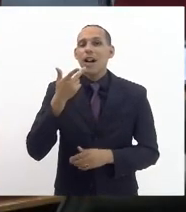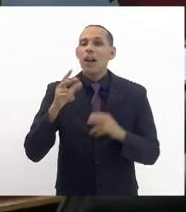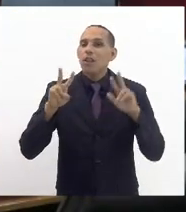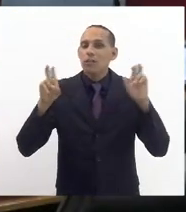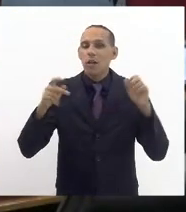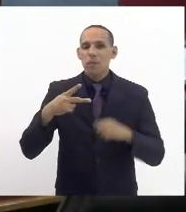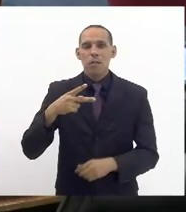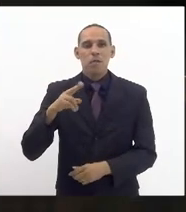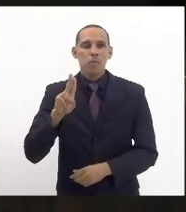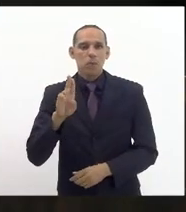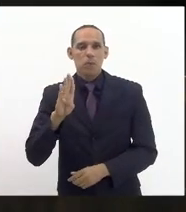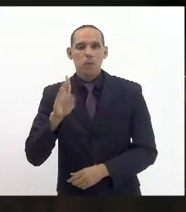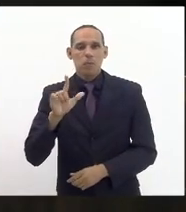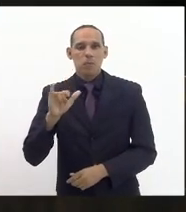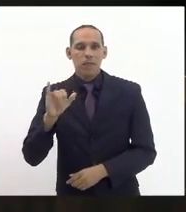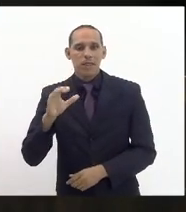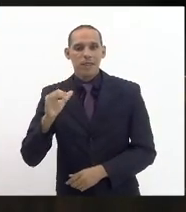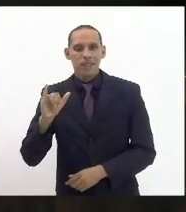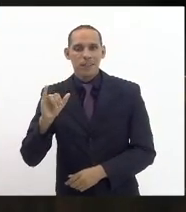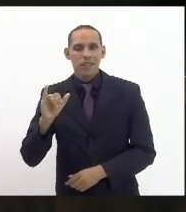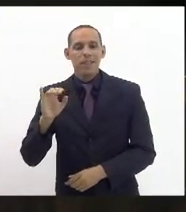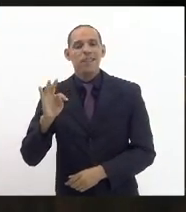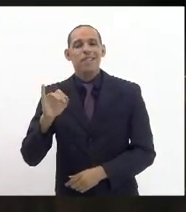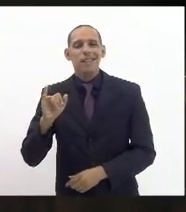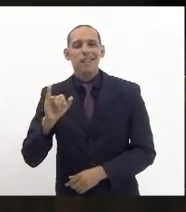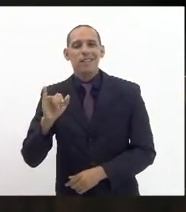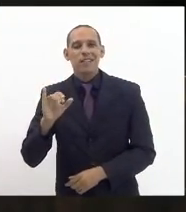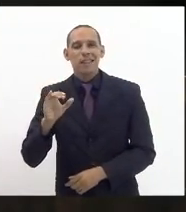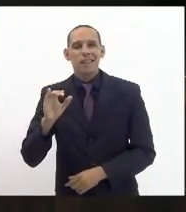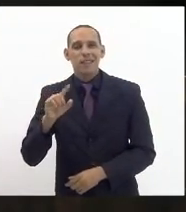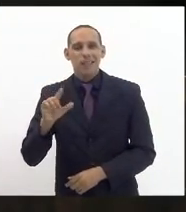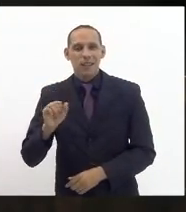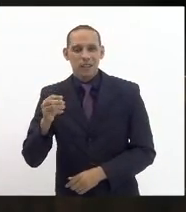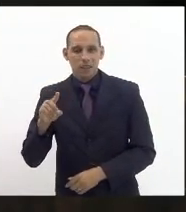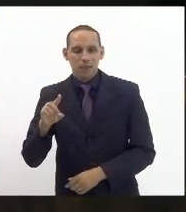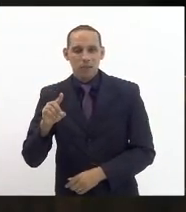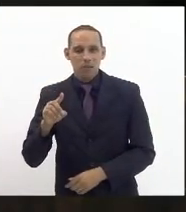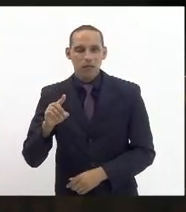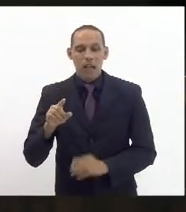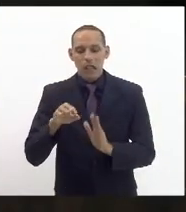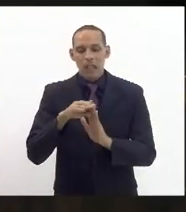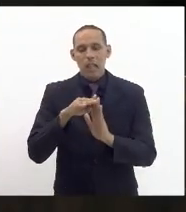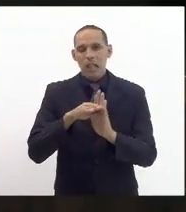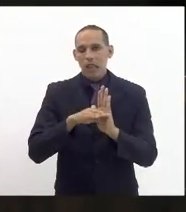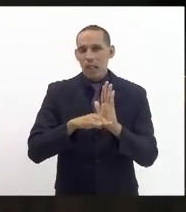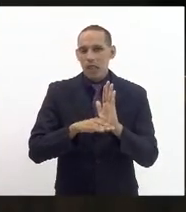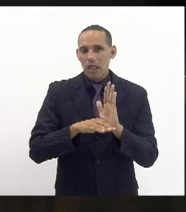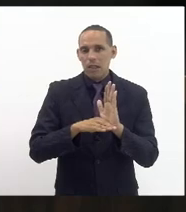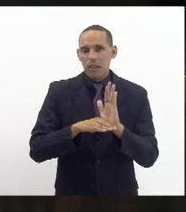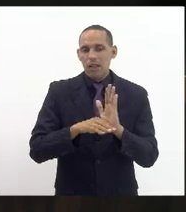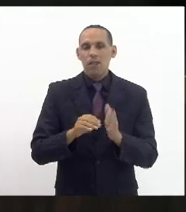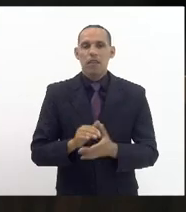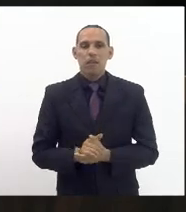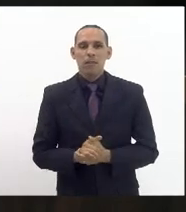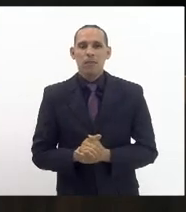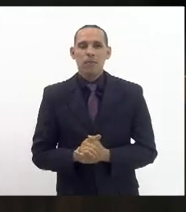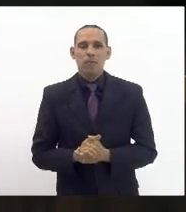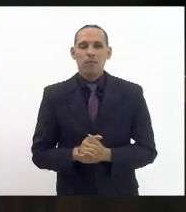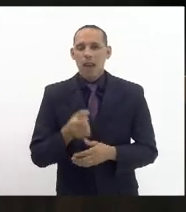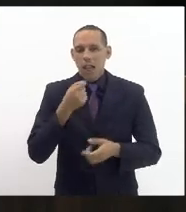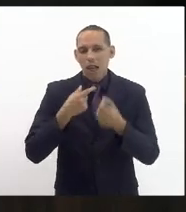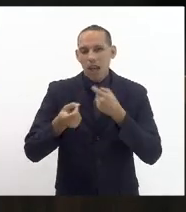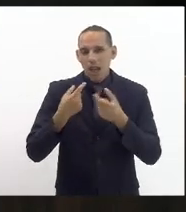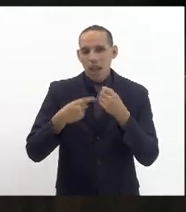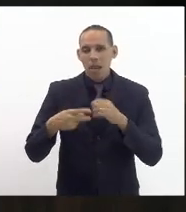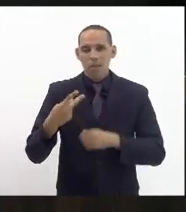publicização da lista de medicamentos disponíveis para abastecimento da rede pública estadual de saúde no site oficial do Governo do Estado do Rio de Janeiro, na forma que